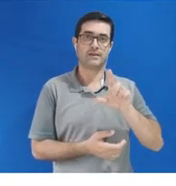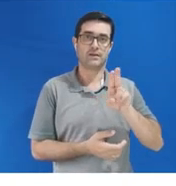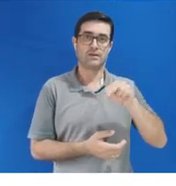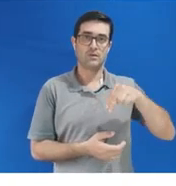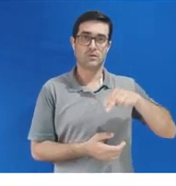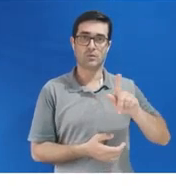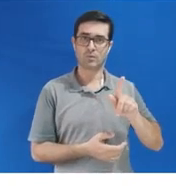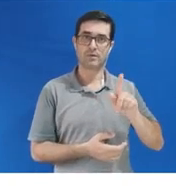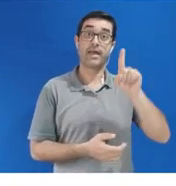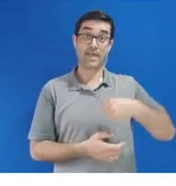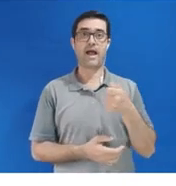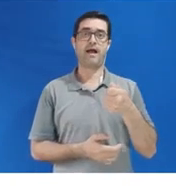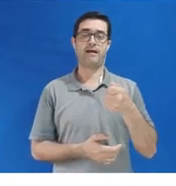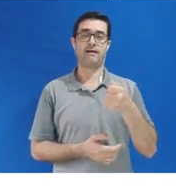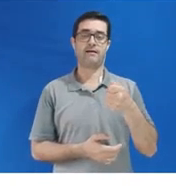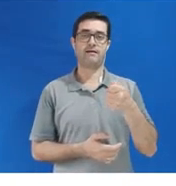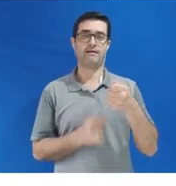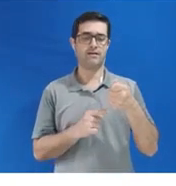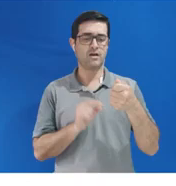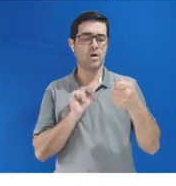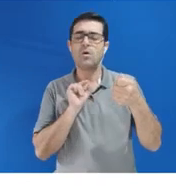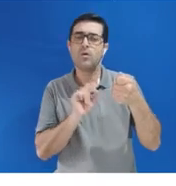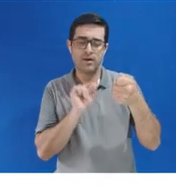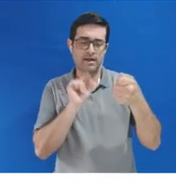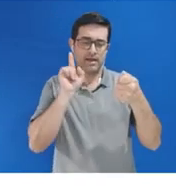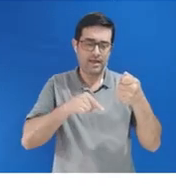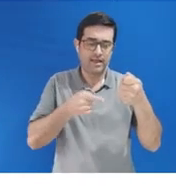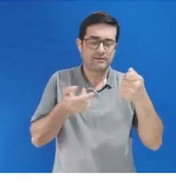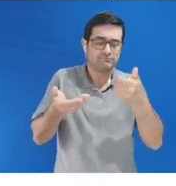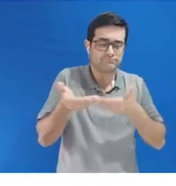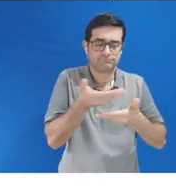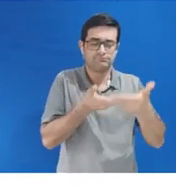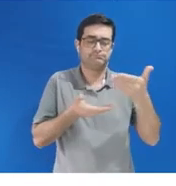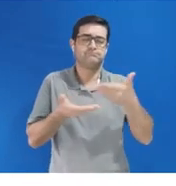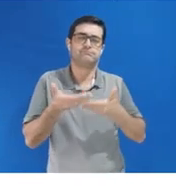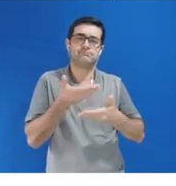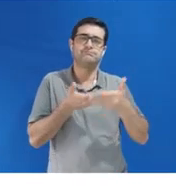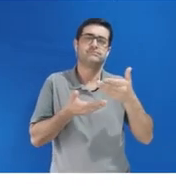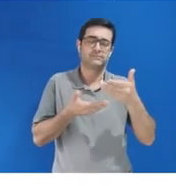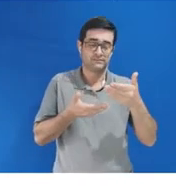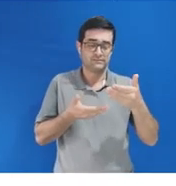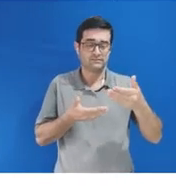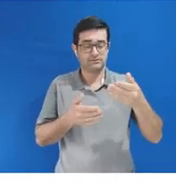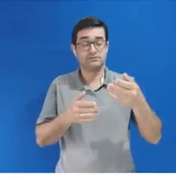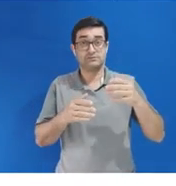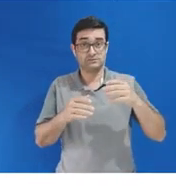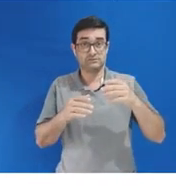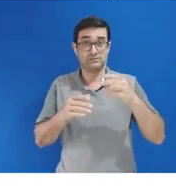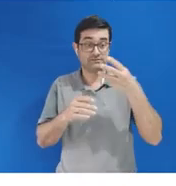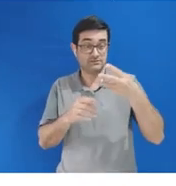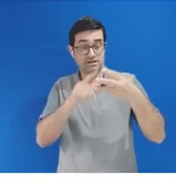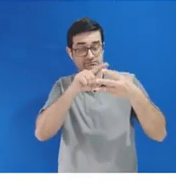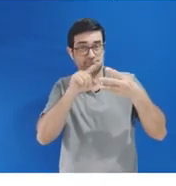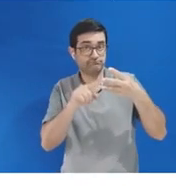que é o A. E essa constante vai levar em consideração justamente essa interação nas 3 dimensões para cada